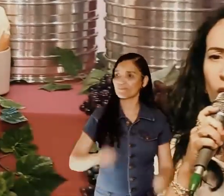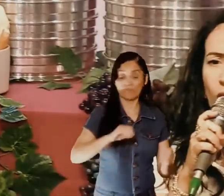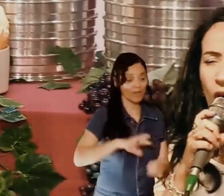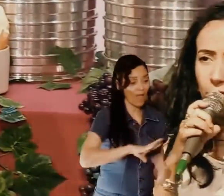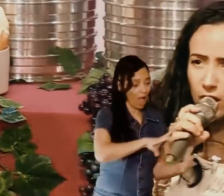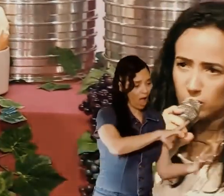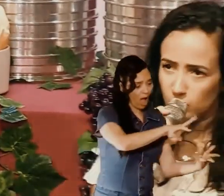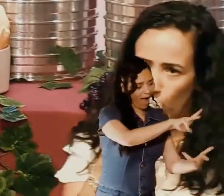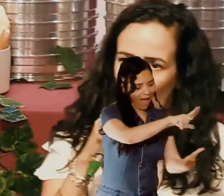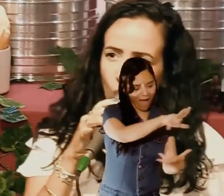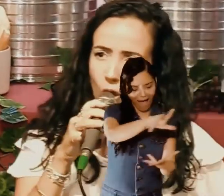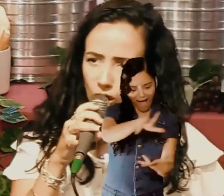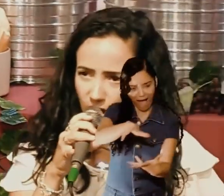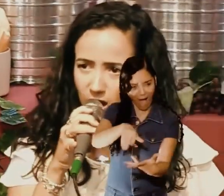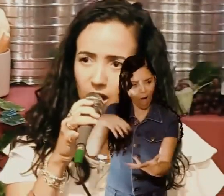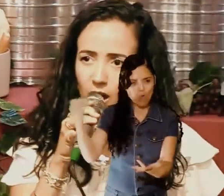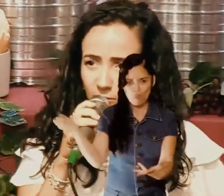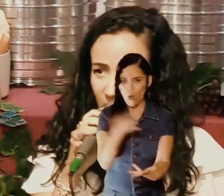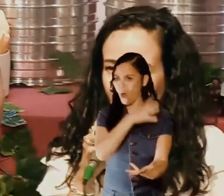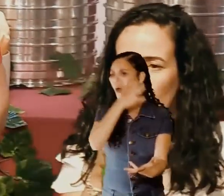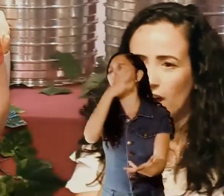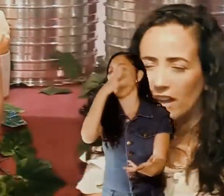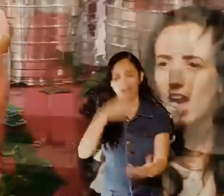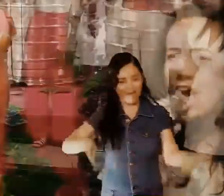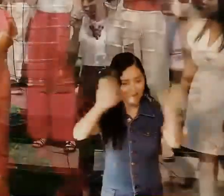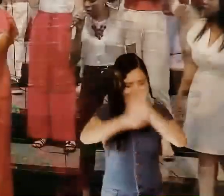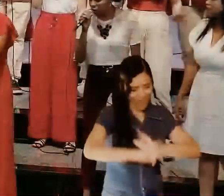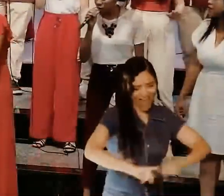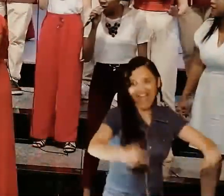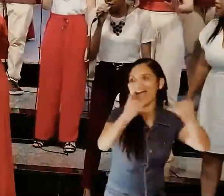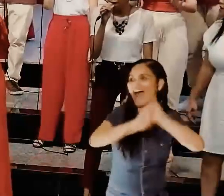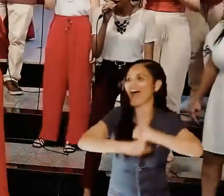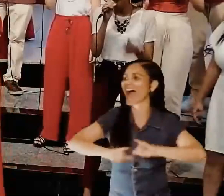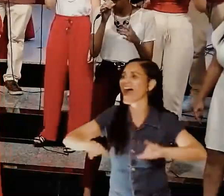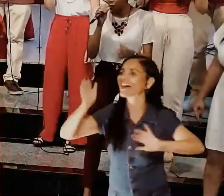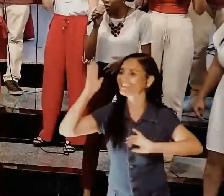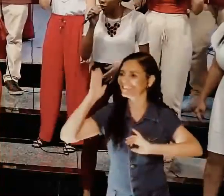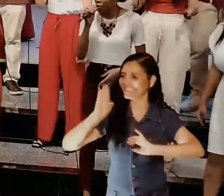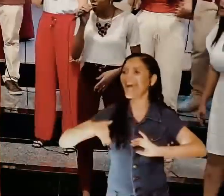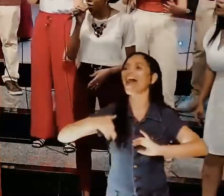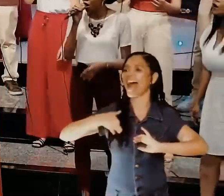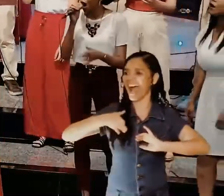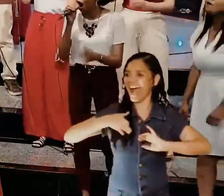Algumas novas proclamai, que já